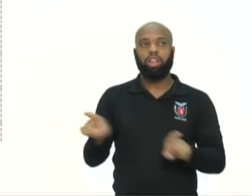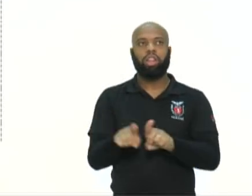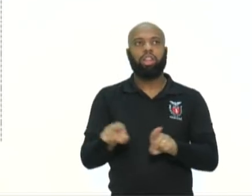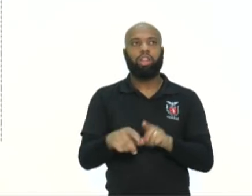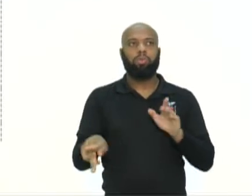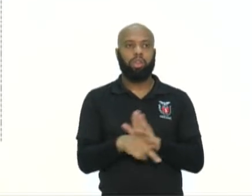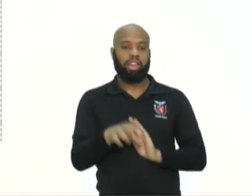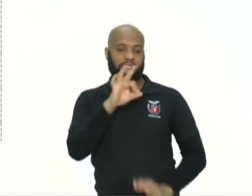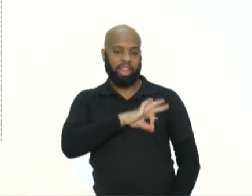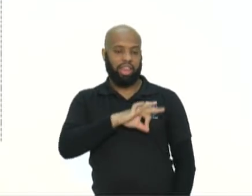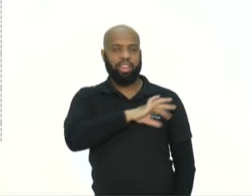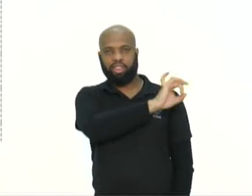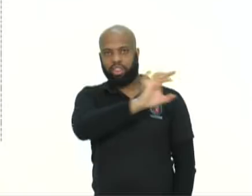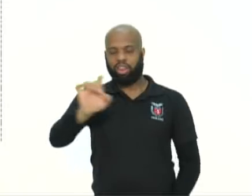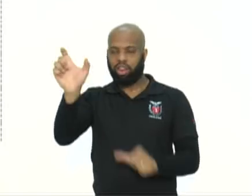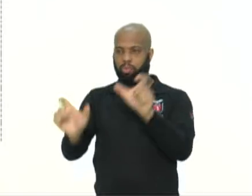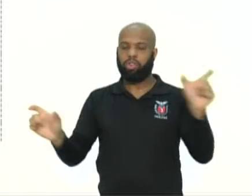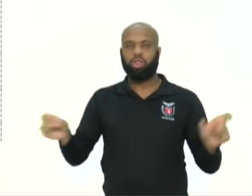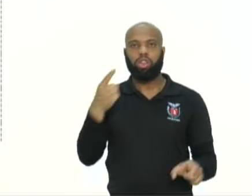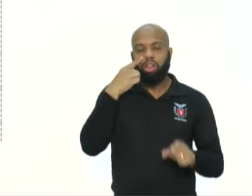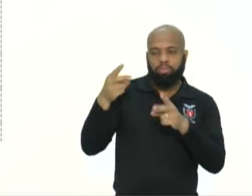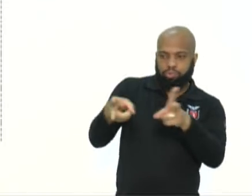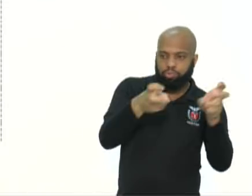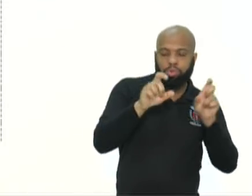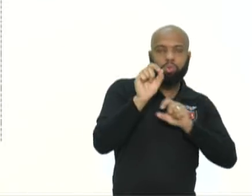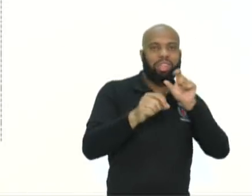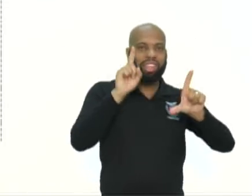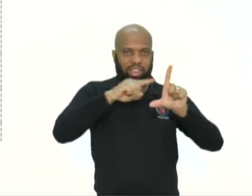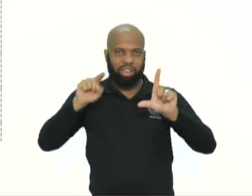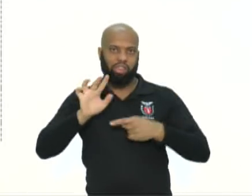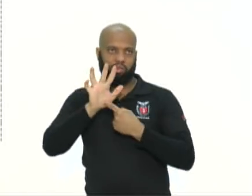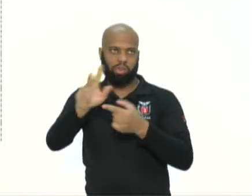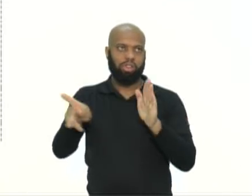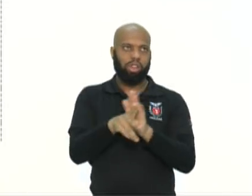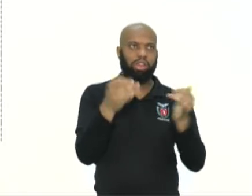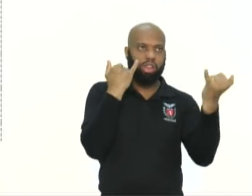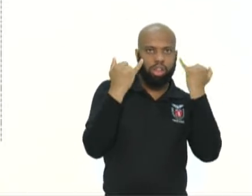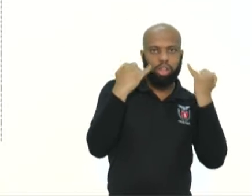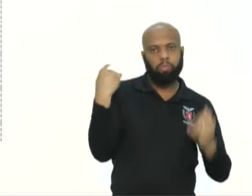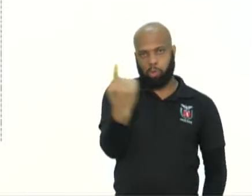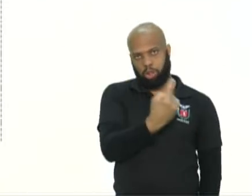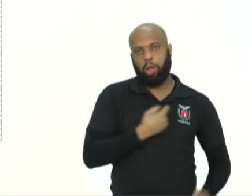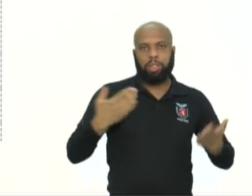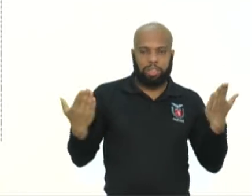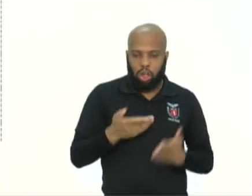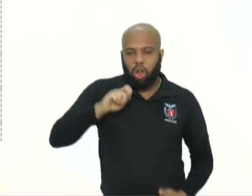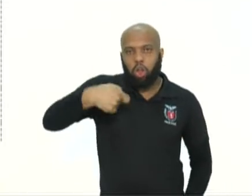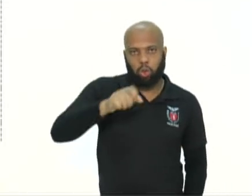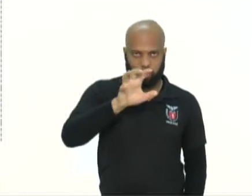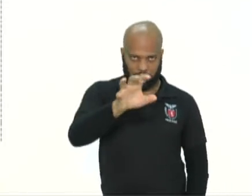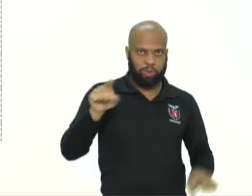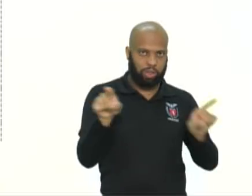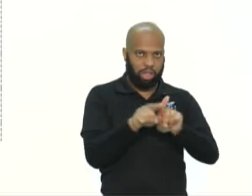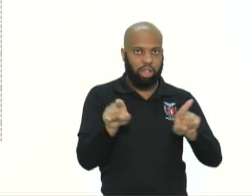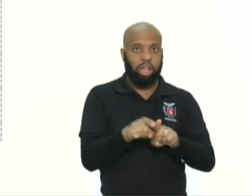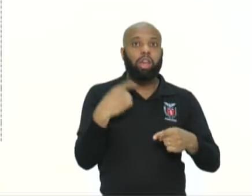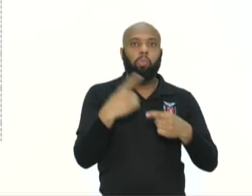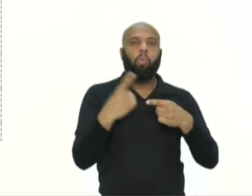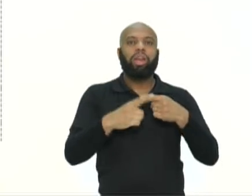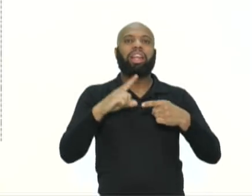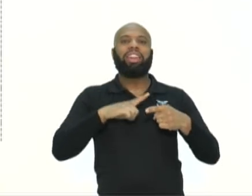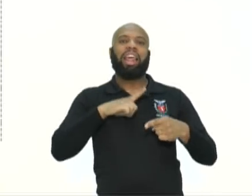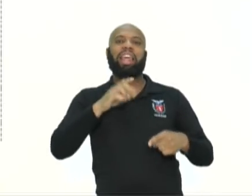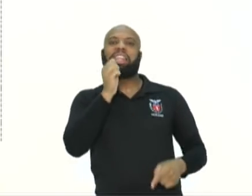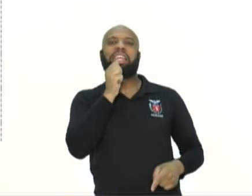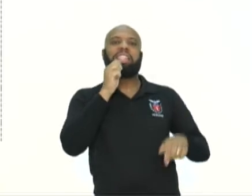termos de renda per capita, só observando ali o que o gráfico traz de informações para nós em relação a isso. As